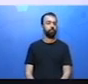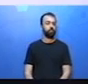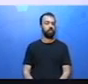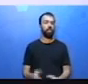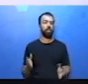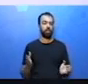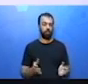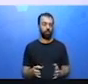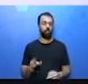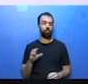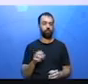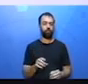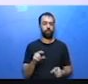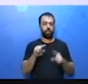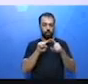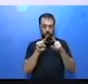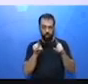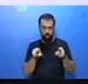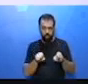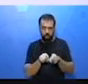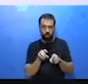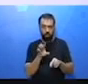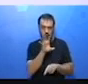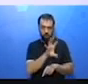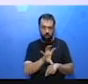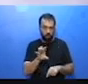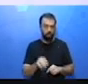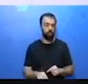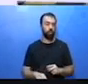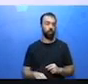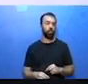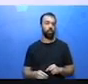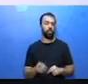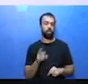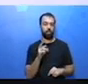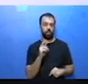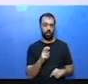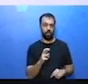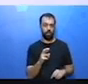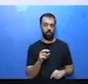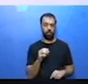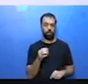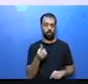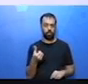Agora a área do círculo menor. O raio é o 6, dá para ver na figura.